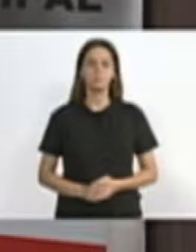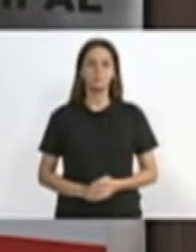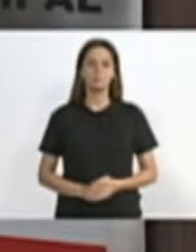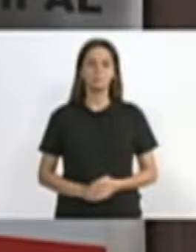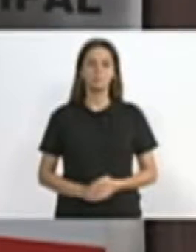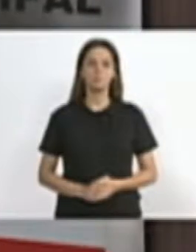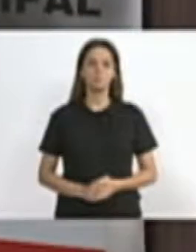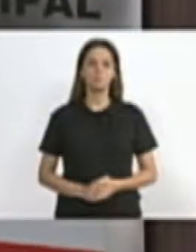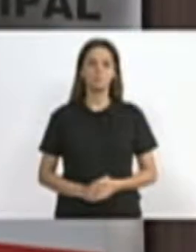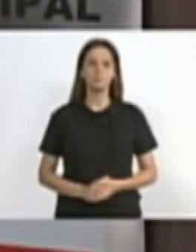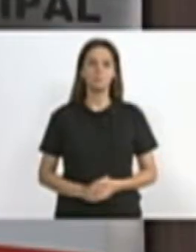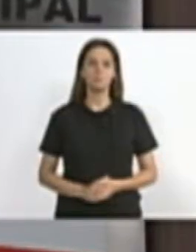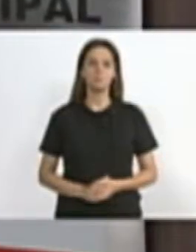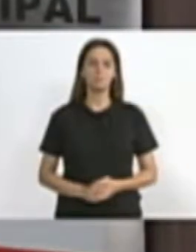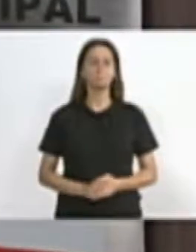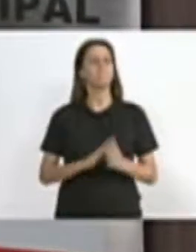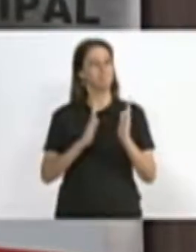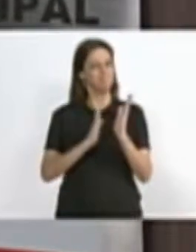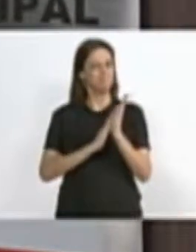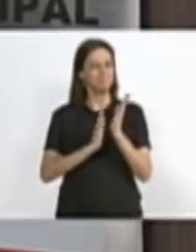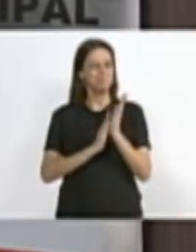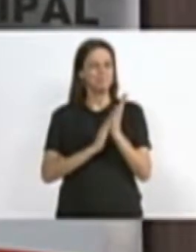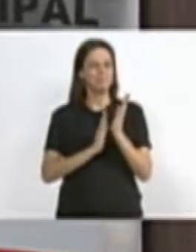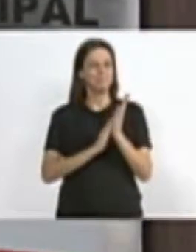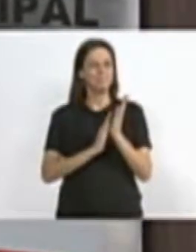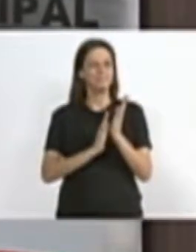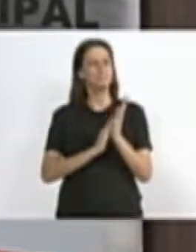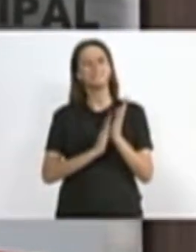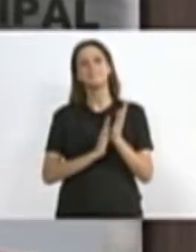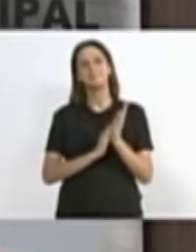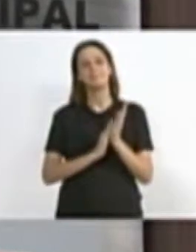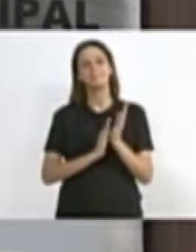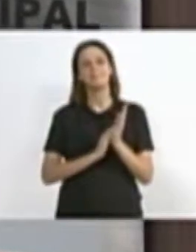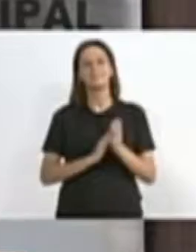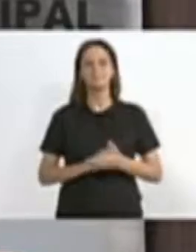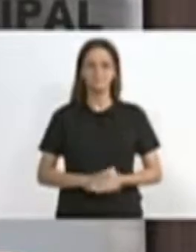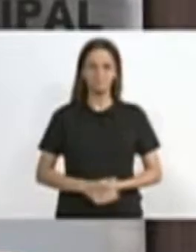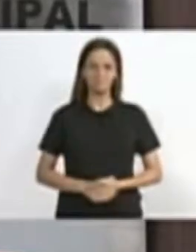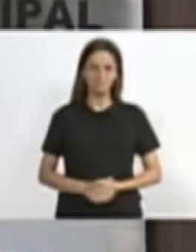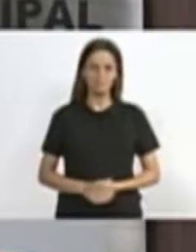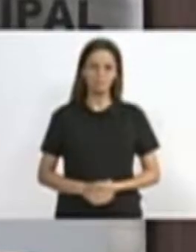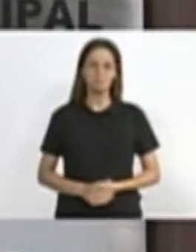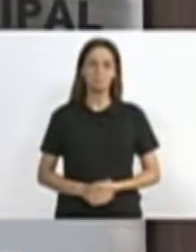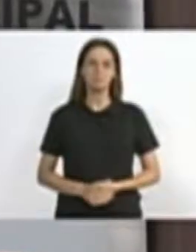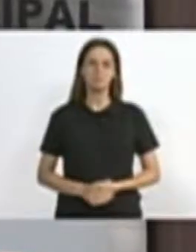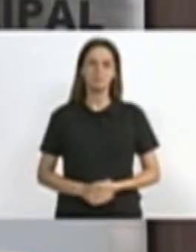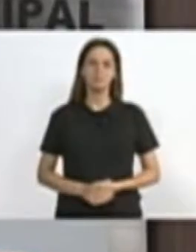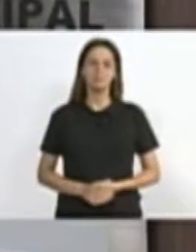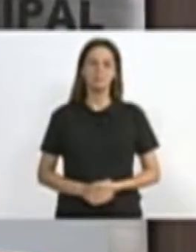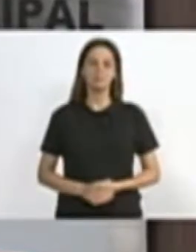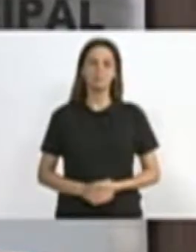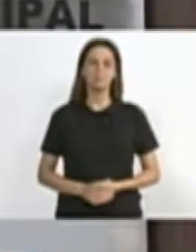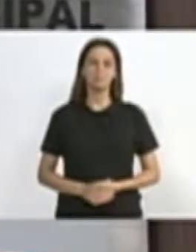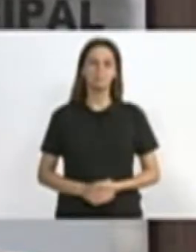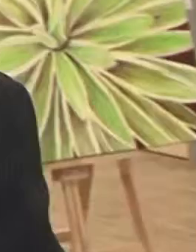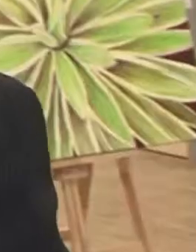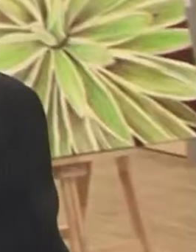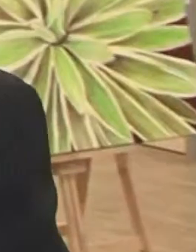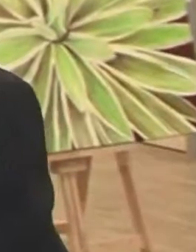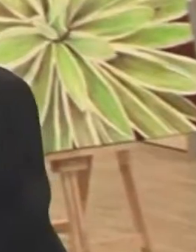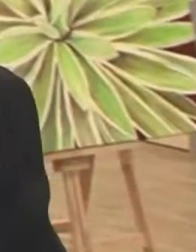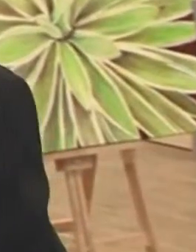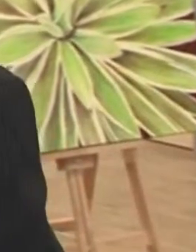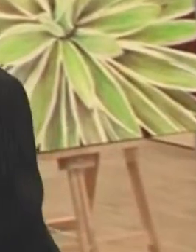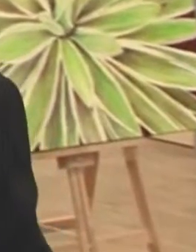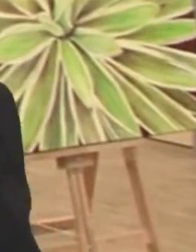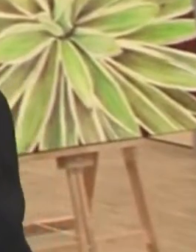Blumenau. Como vereador, autor não pôde estar presente. Quem entregou a moção foi o presidente da Câmara.